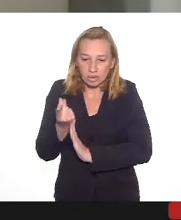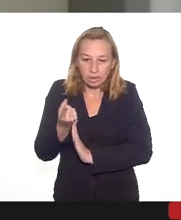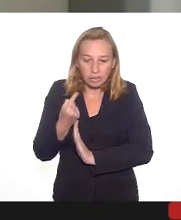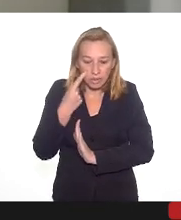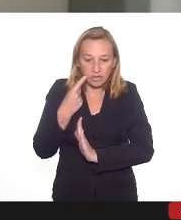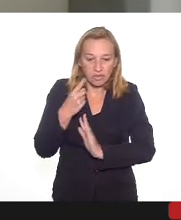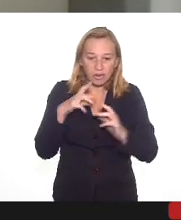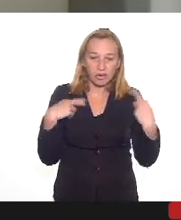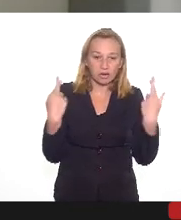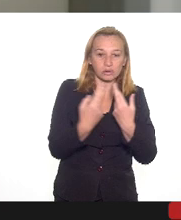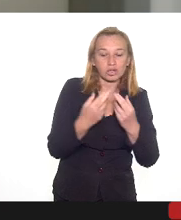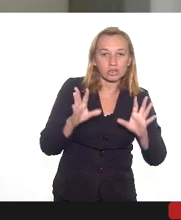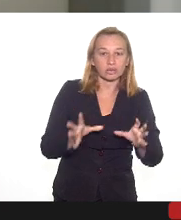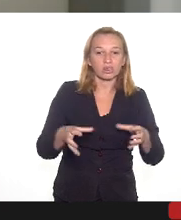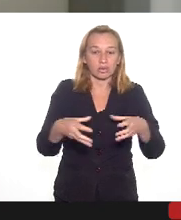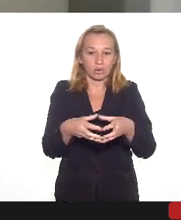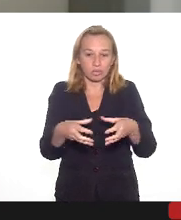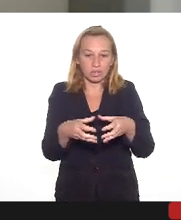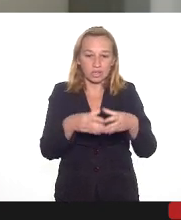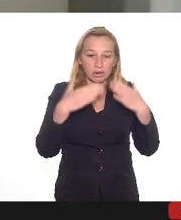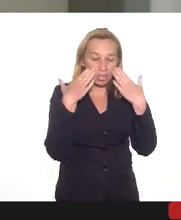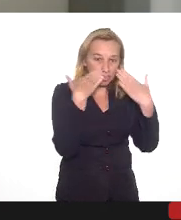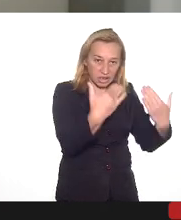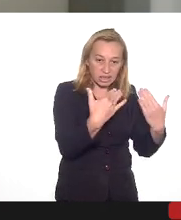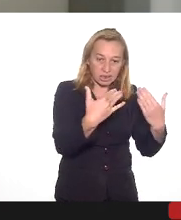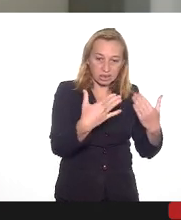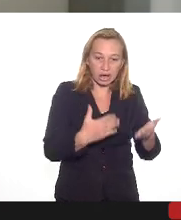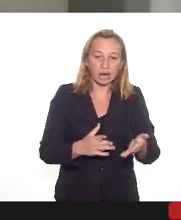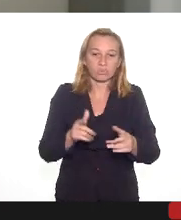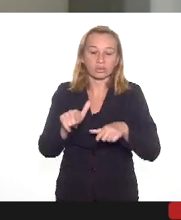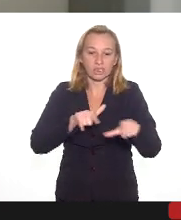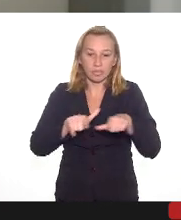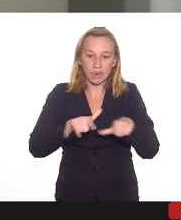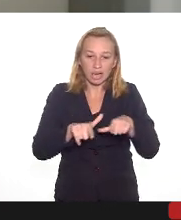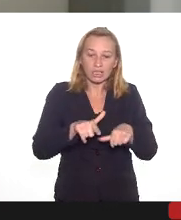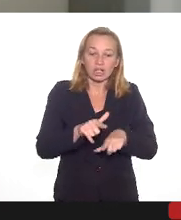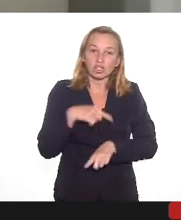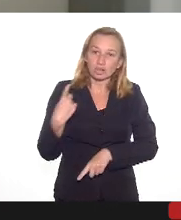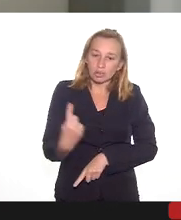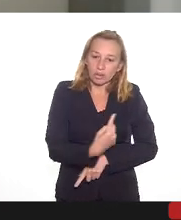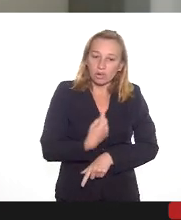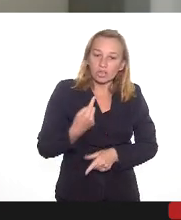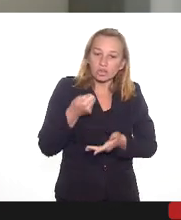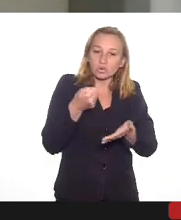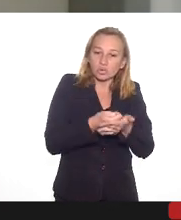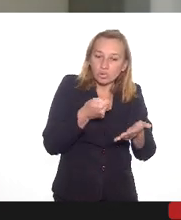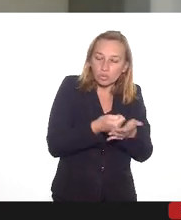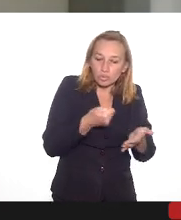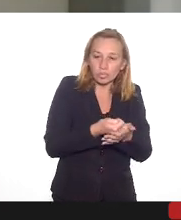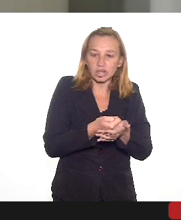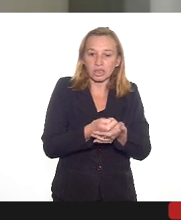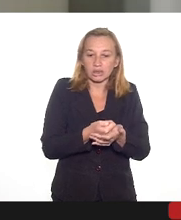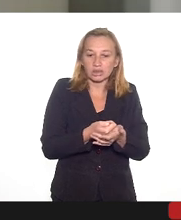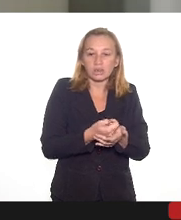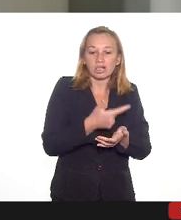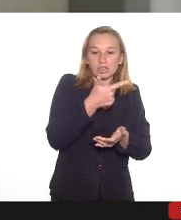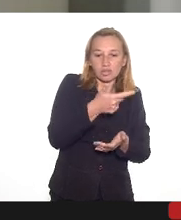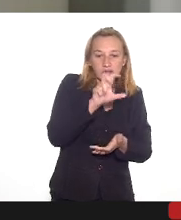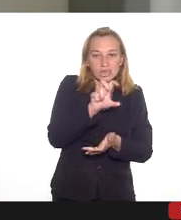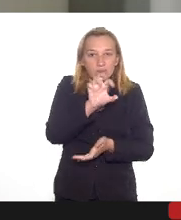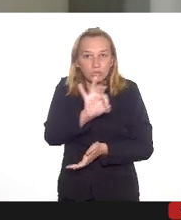a uma reunião da comissão e apresentar a execução. Nós estamos rigorosamente cumprindo a linha dos